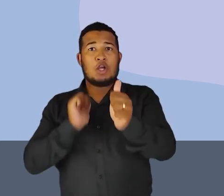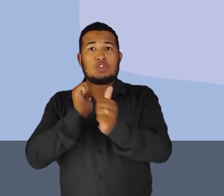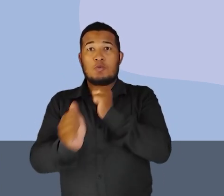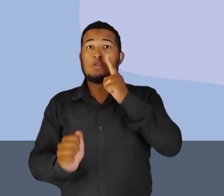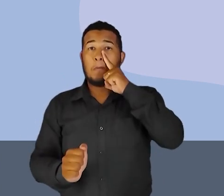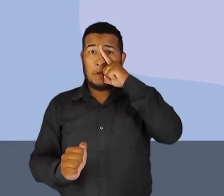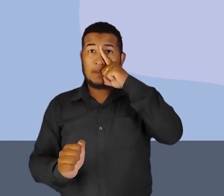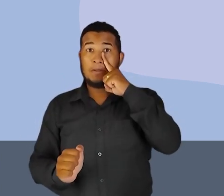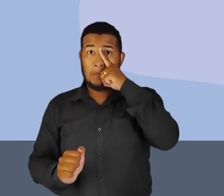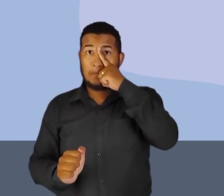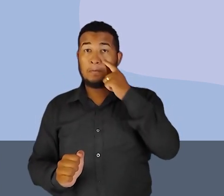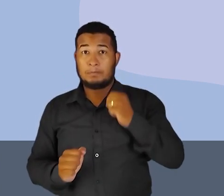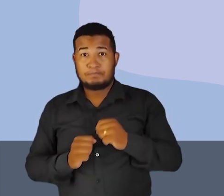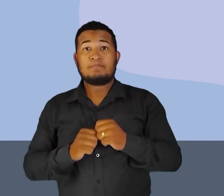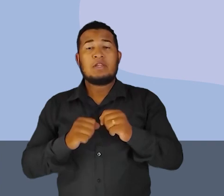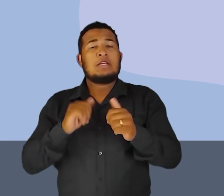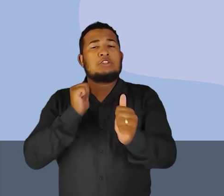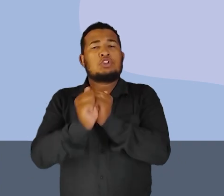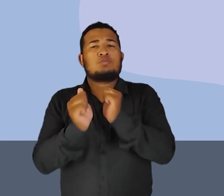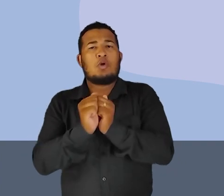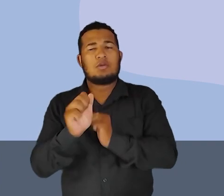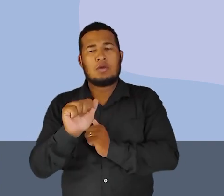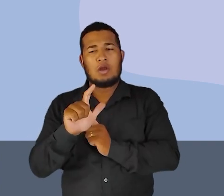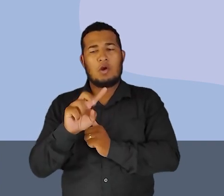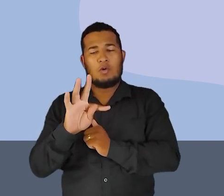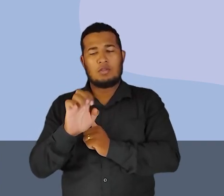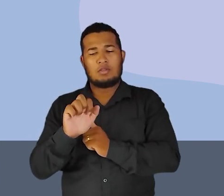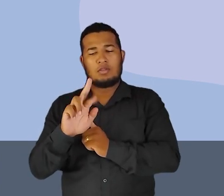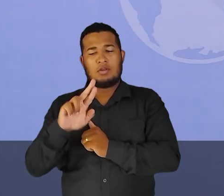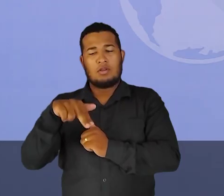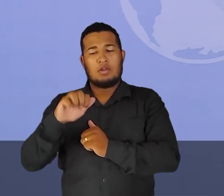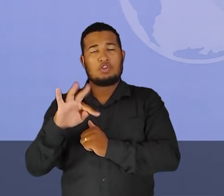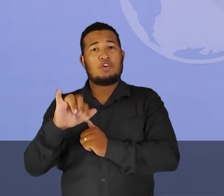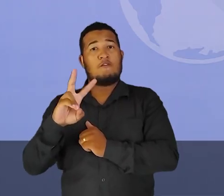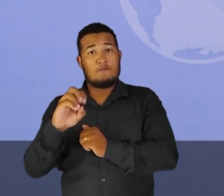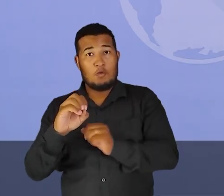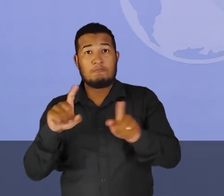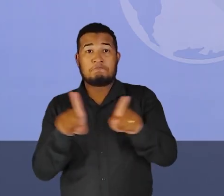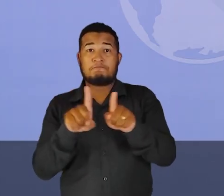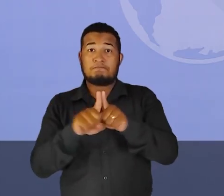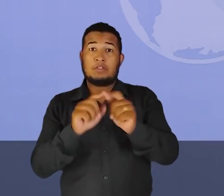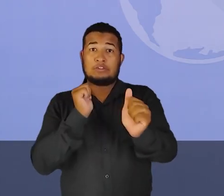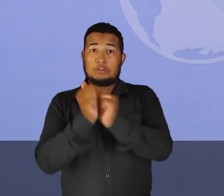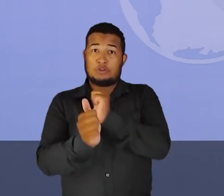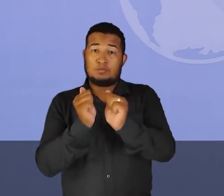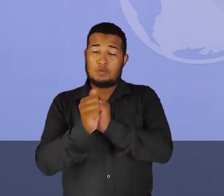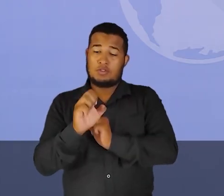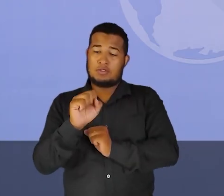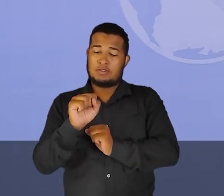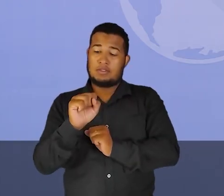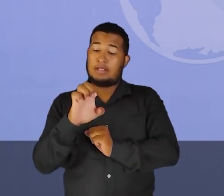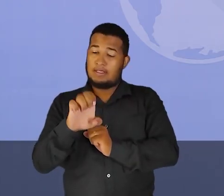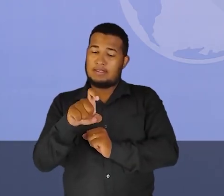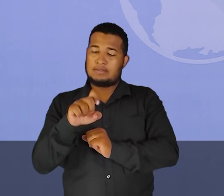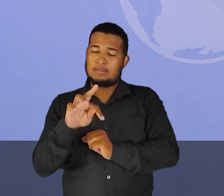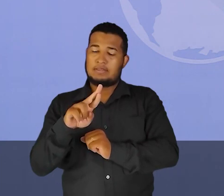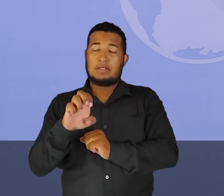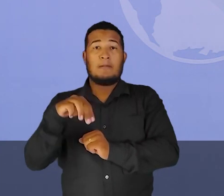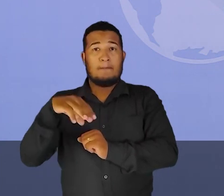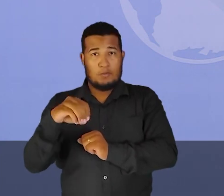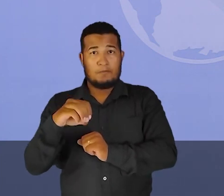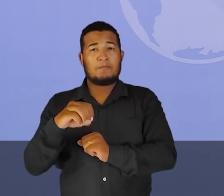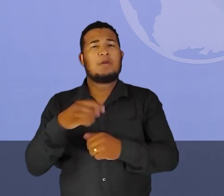de risco, esportes alternativos e esportes extremos. Então você observa que a imprevisibilidade e